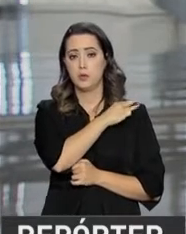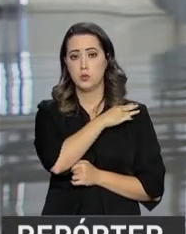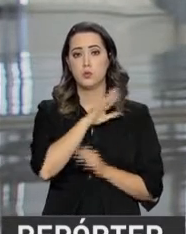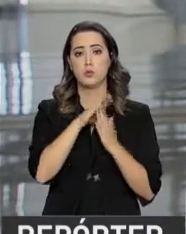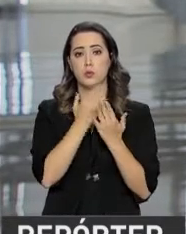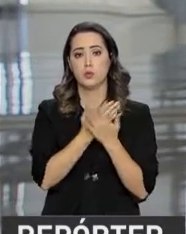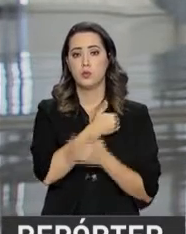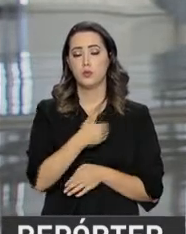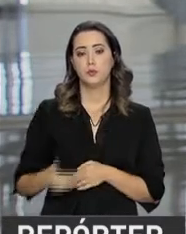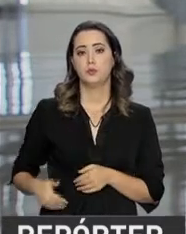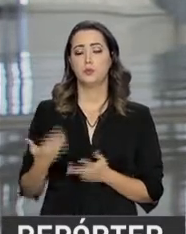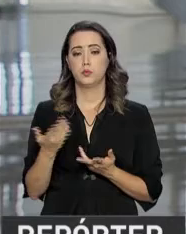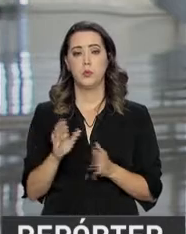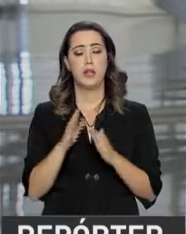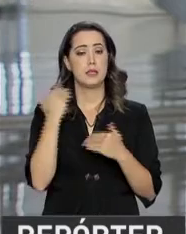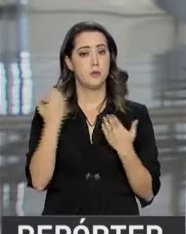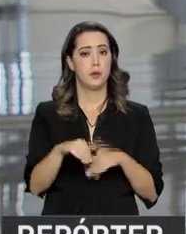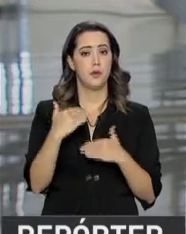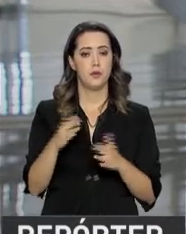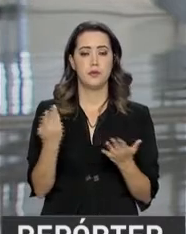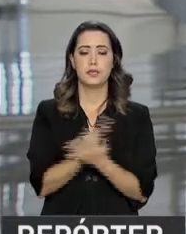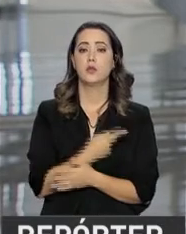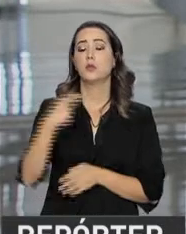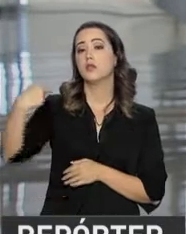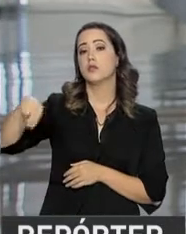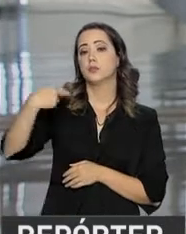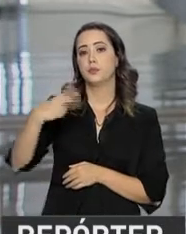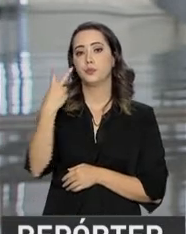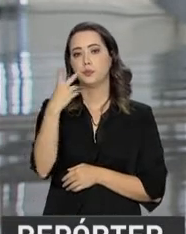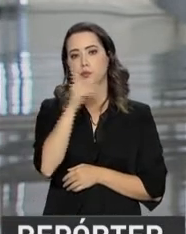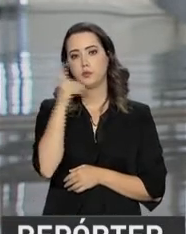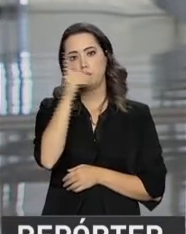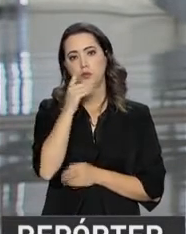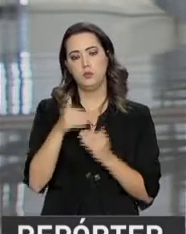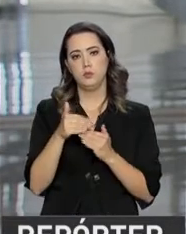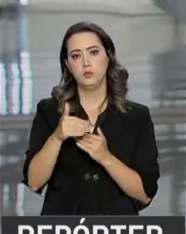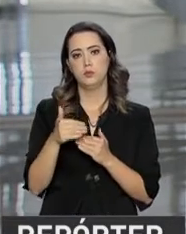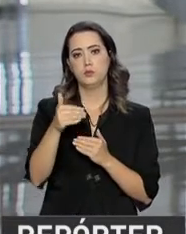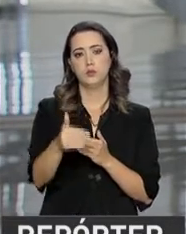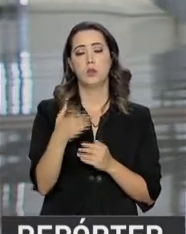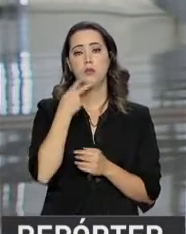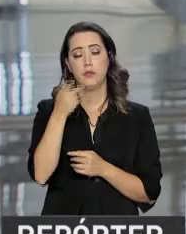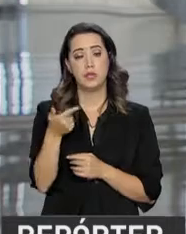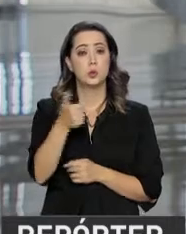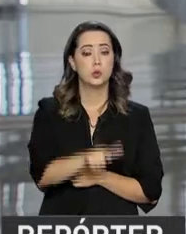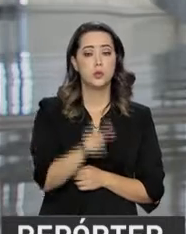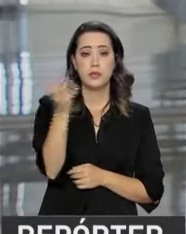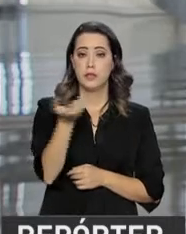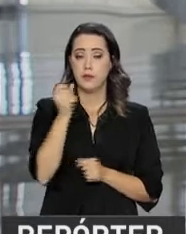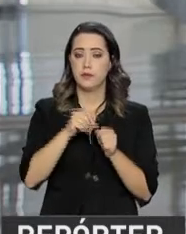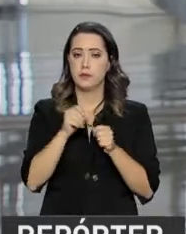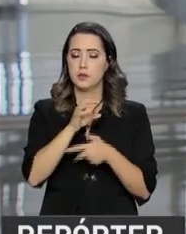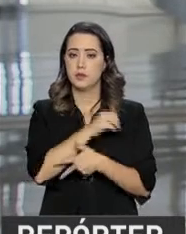de ensino as provas roberto acontecem no mês de novembro em dois domingos consecutivos então a gente reforça quem quer